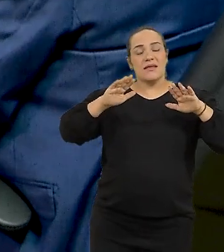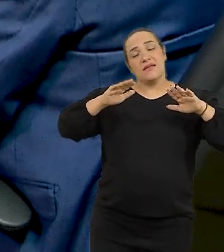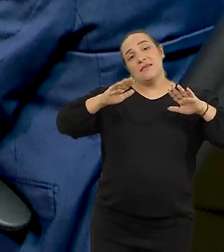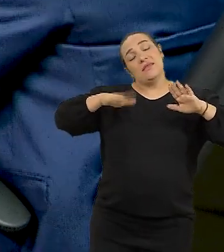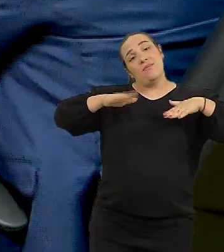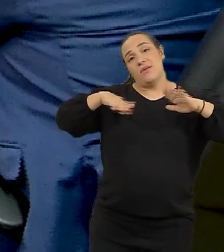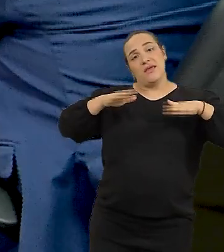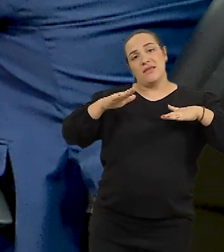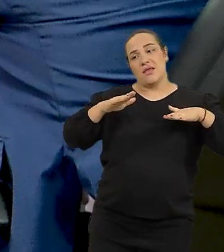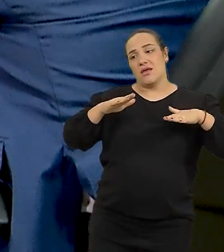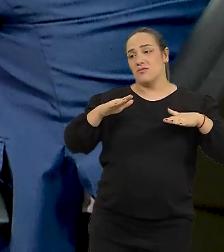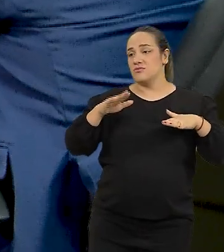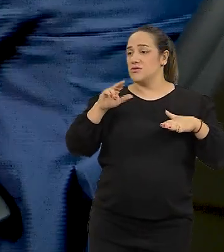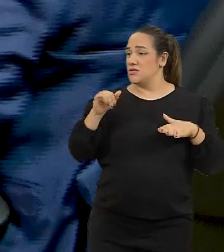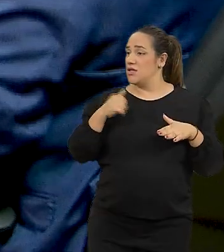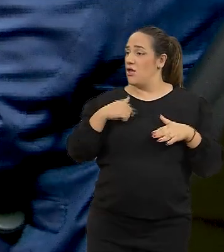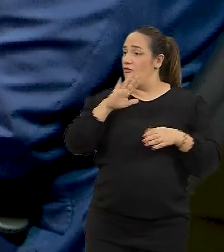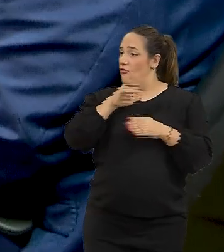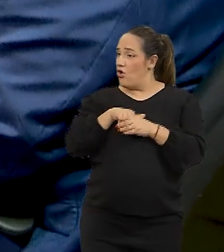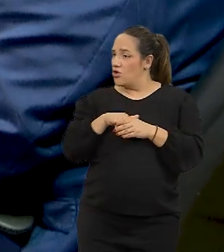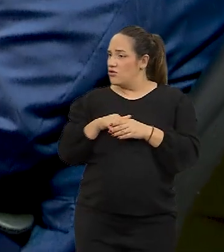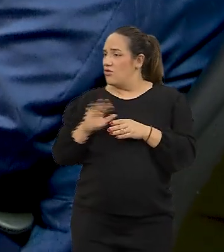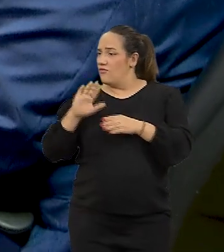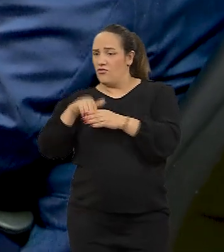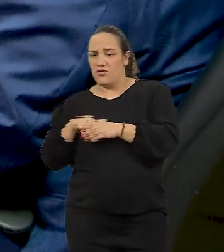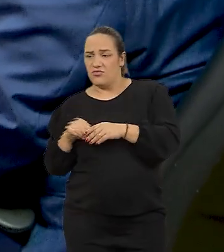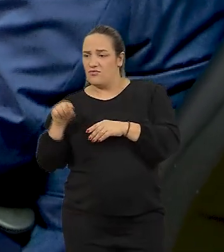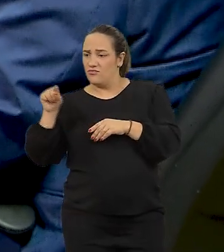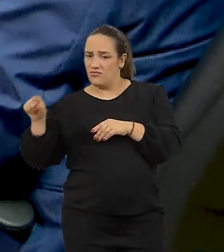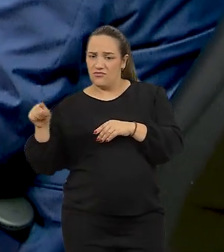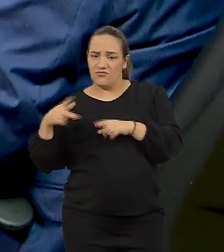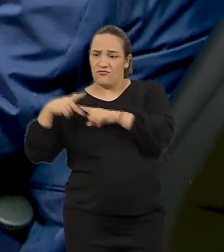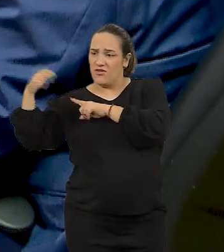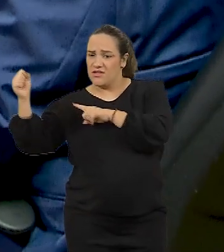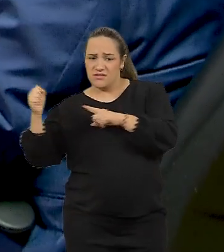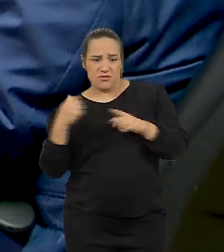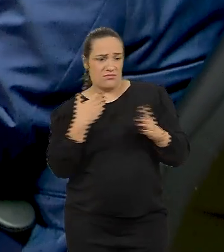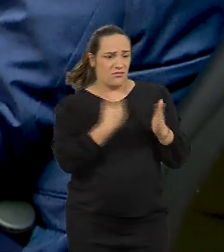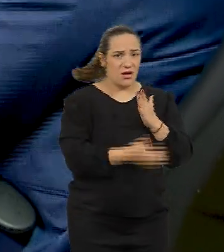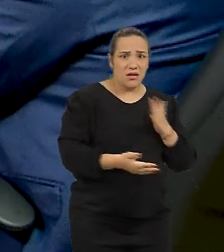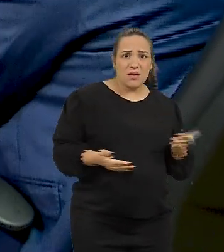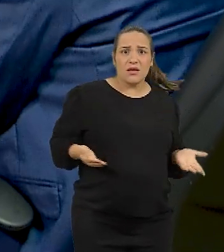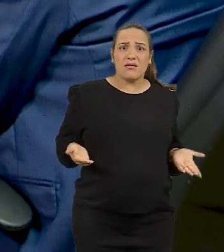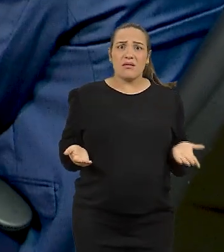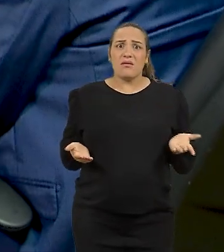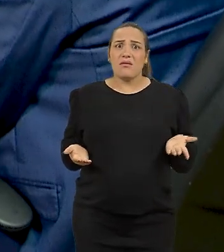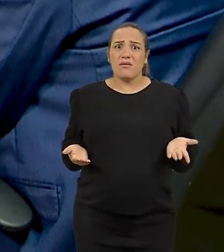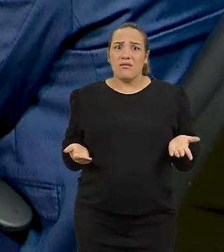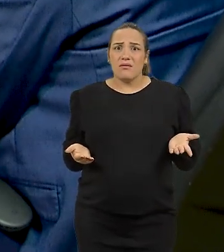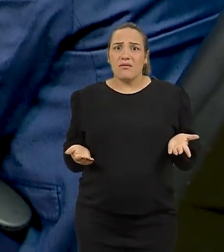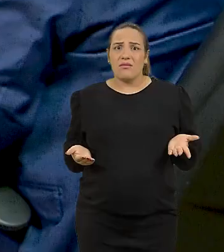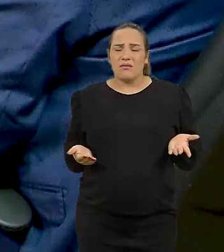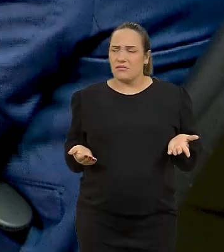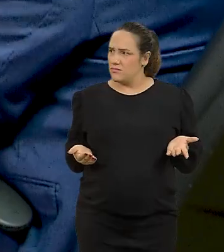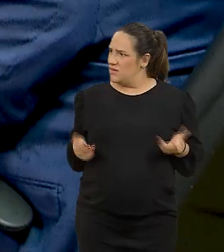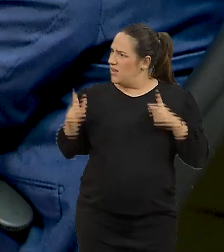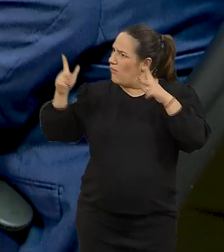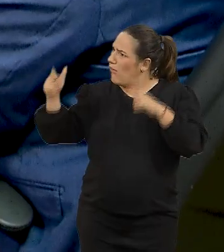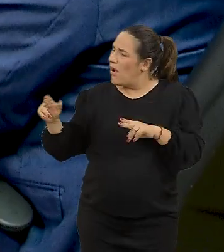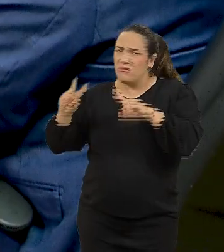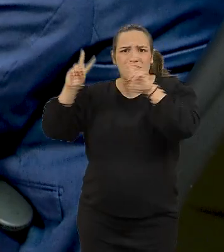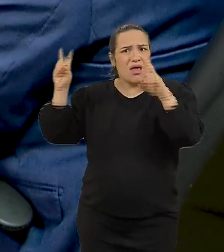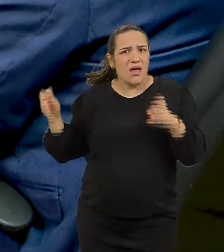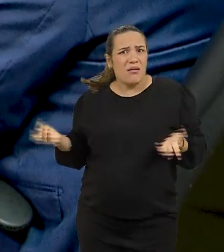quórum julgador, alguém vai vencer e outro vai perder. E vai dizer, mas você ganhou e eu perdi. No mesmo órgão julgador. Então isso